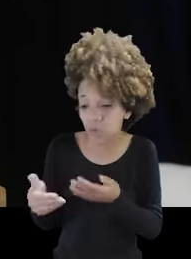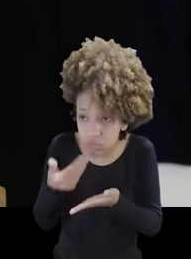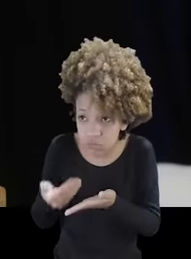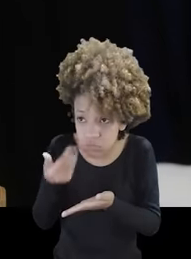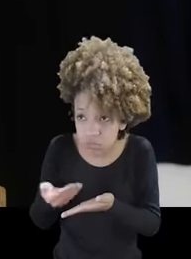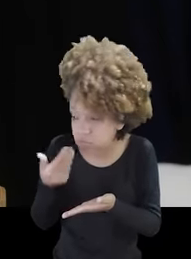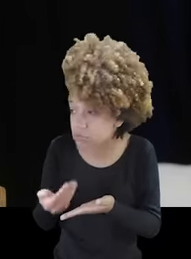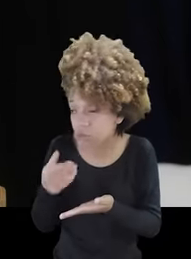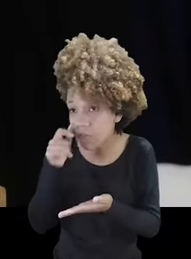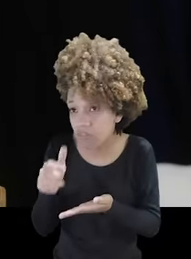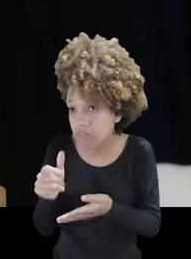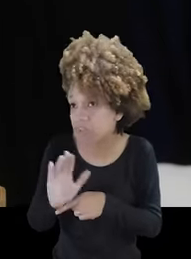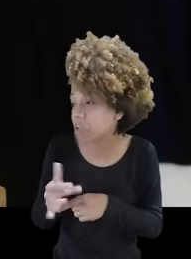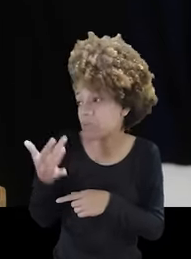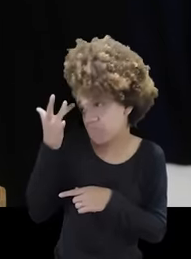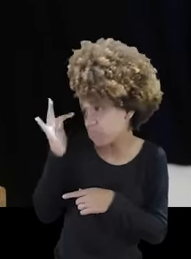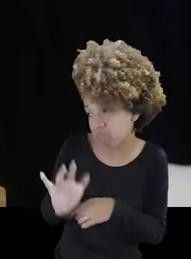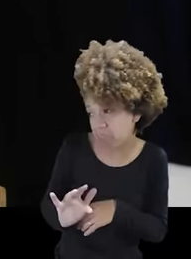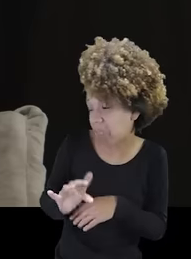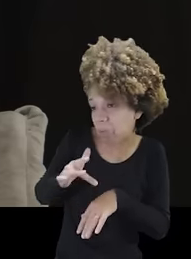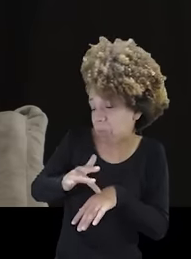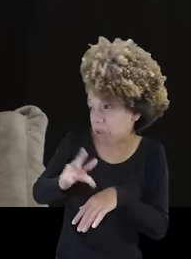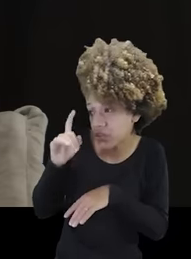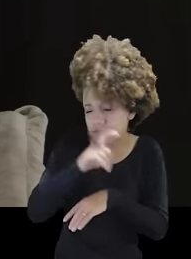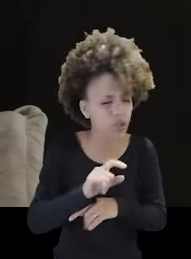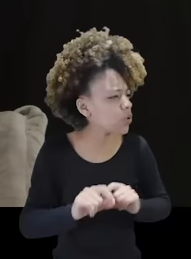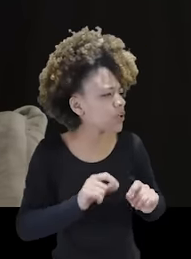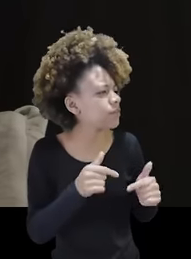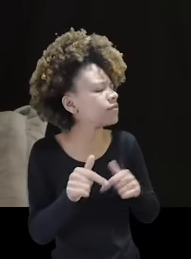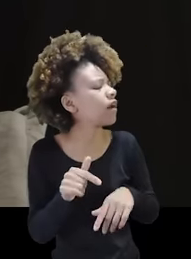ou vendo jornal vendo as imagens que eu não entendo porque é muito difícil